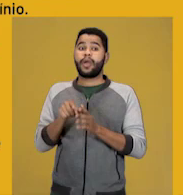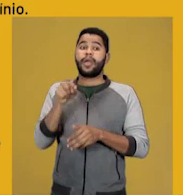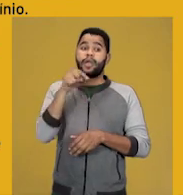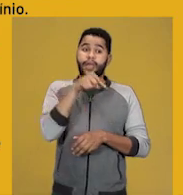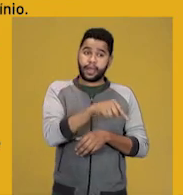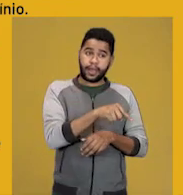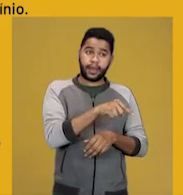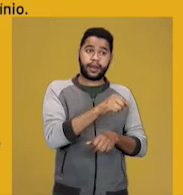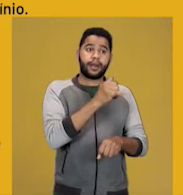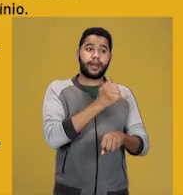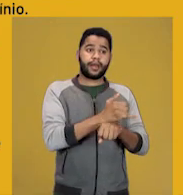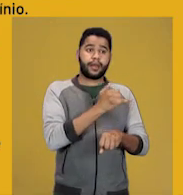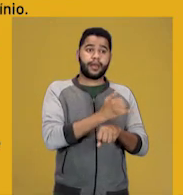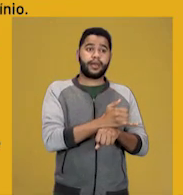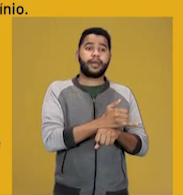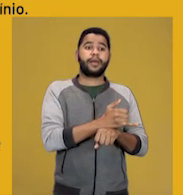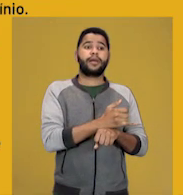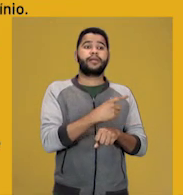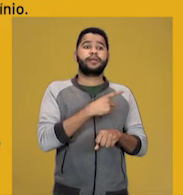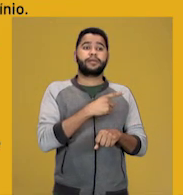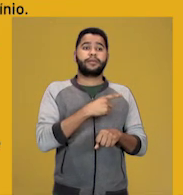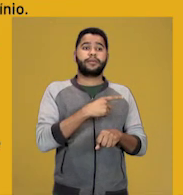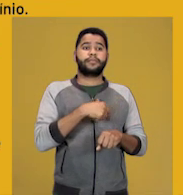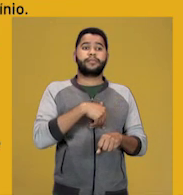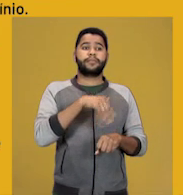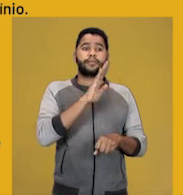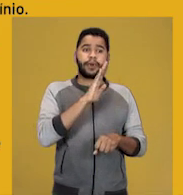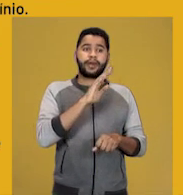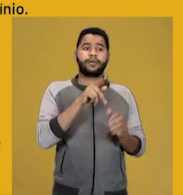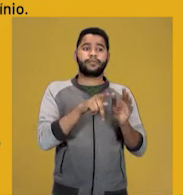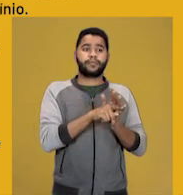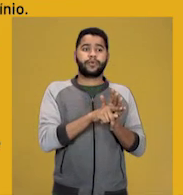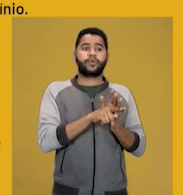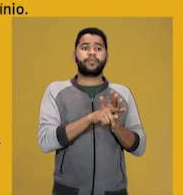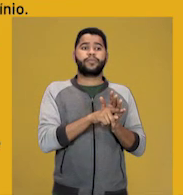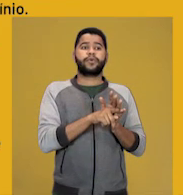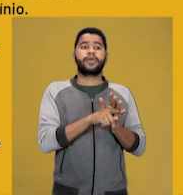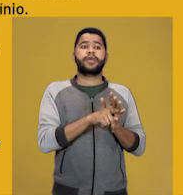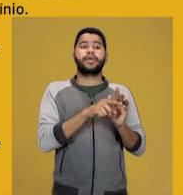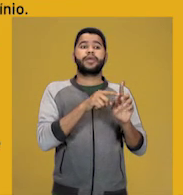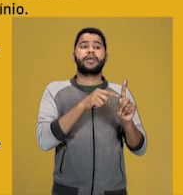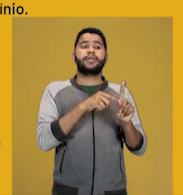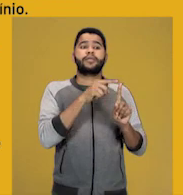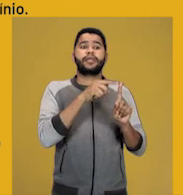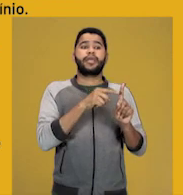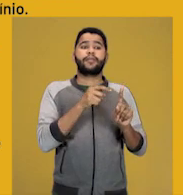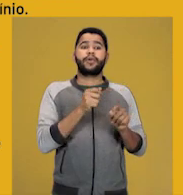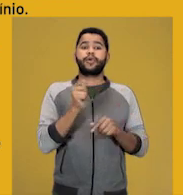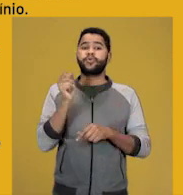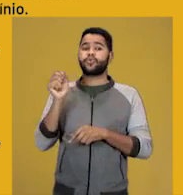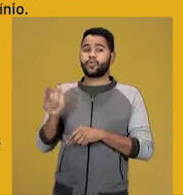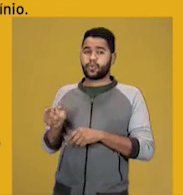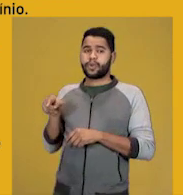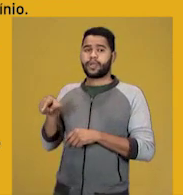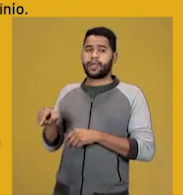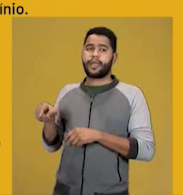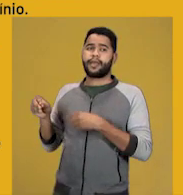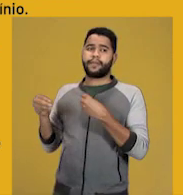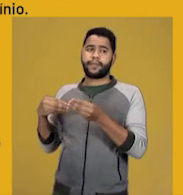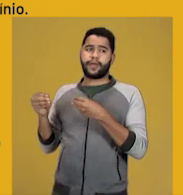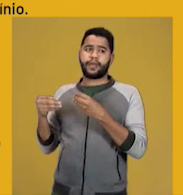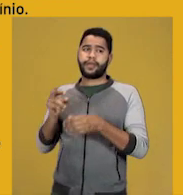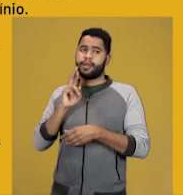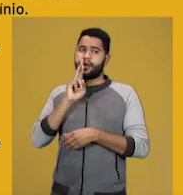alumínio, pois ela tem maior condutividade térmica do que a de plástico. Essa é a